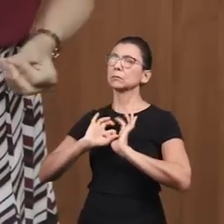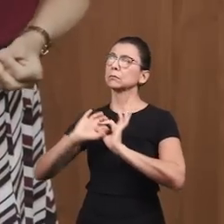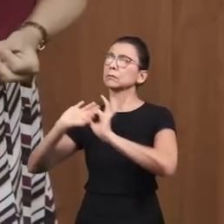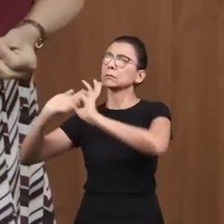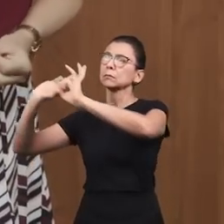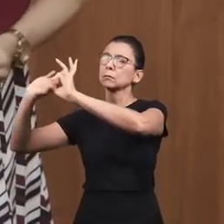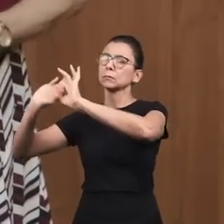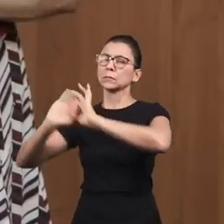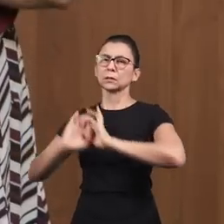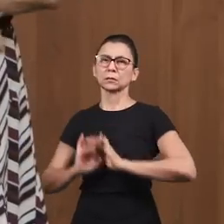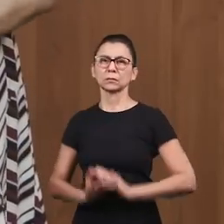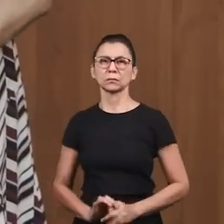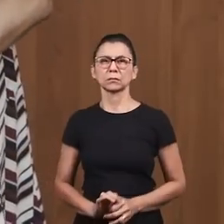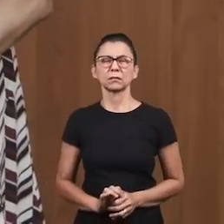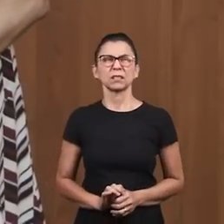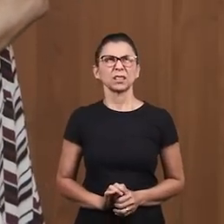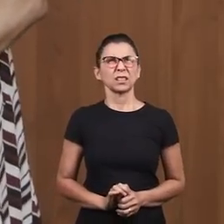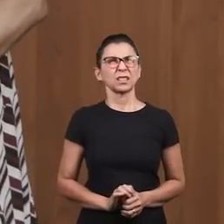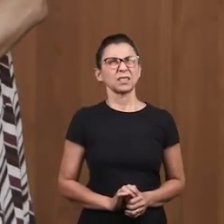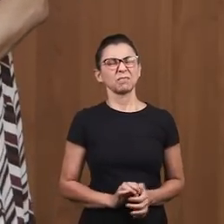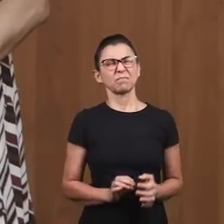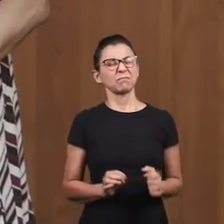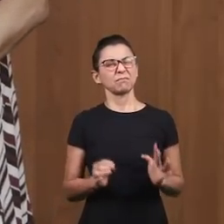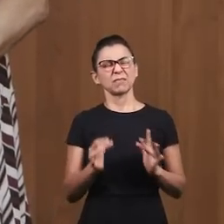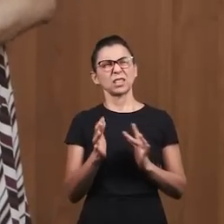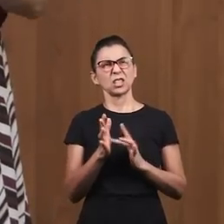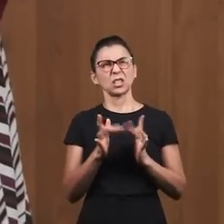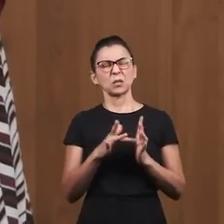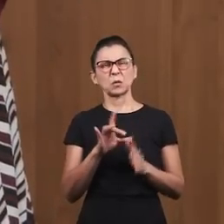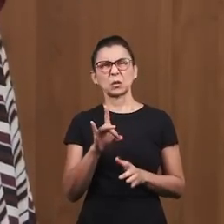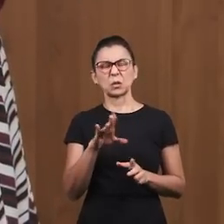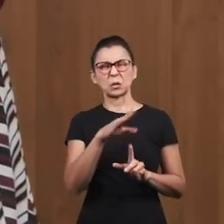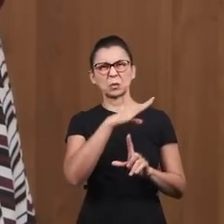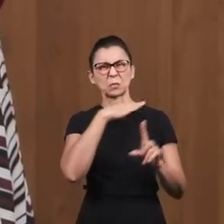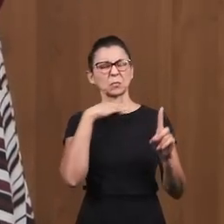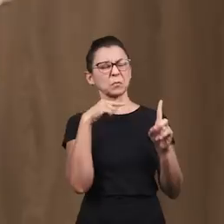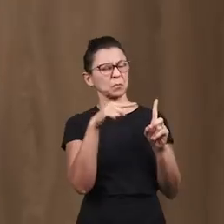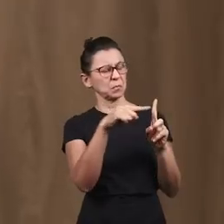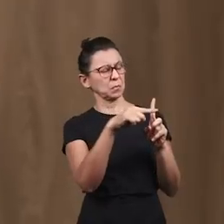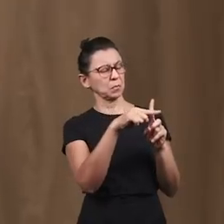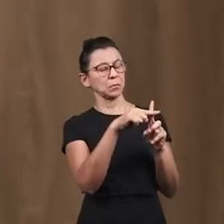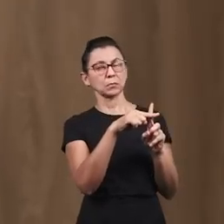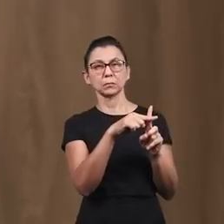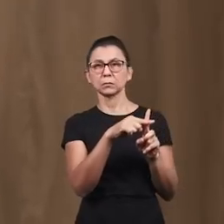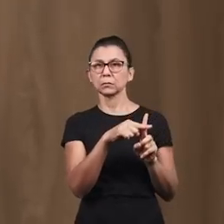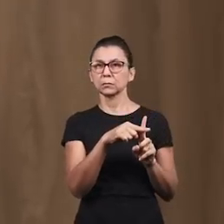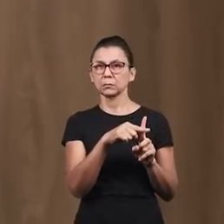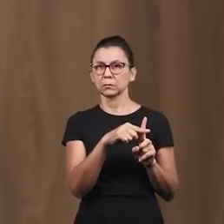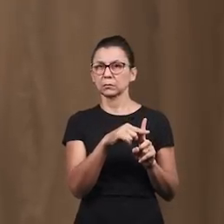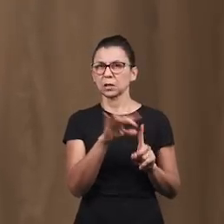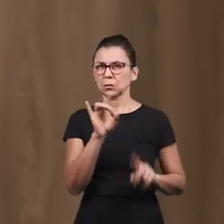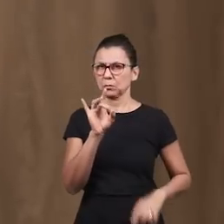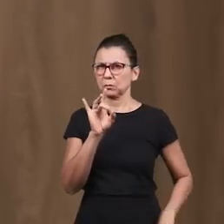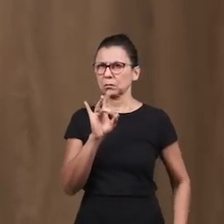com Ele. Mas Jesus só morreu? Não,